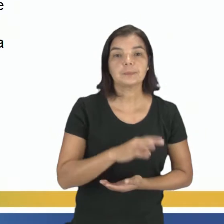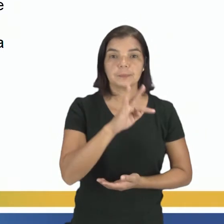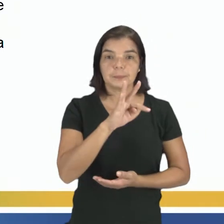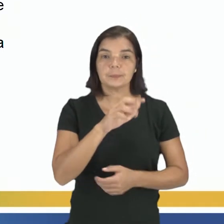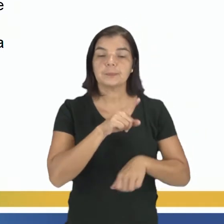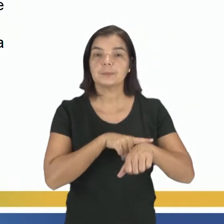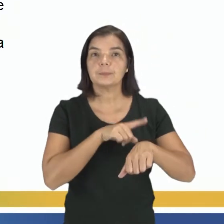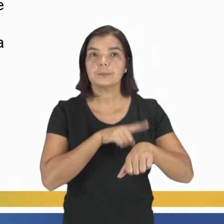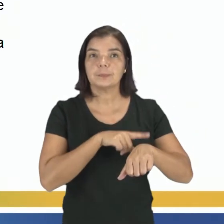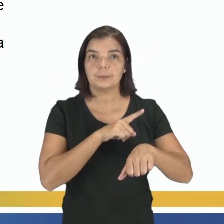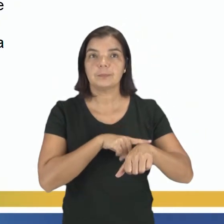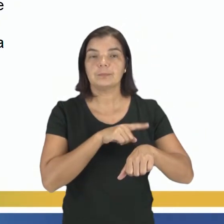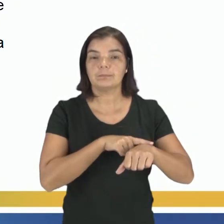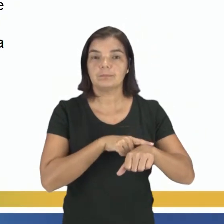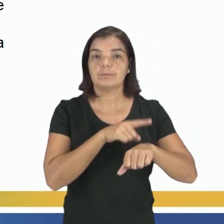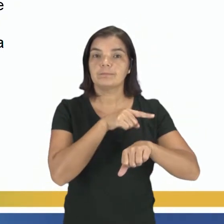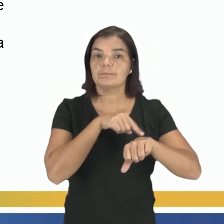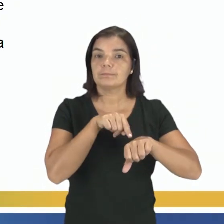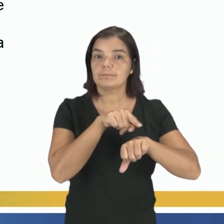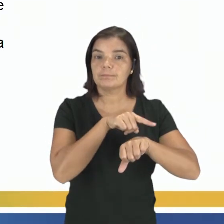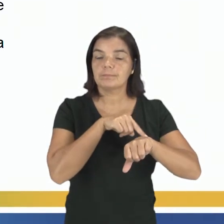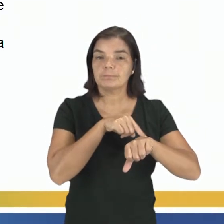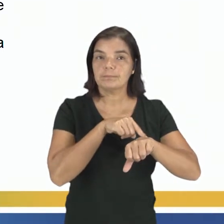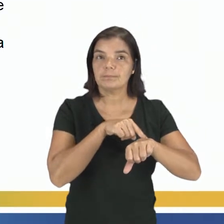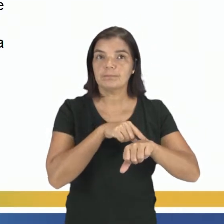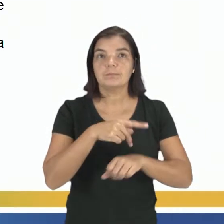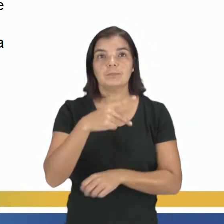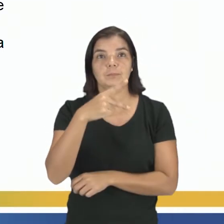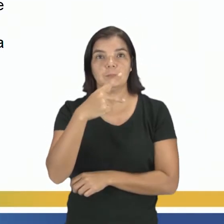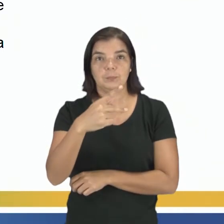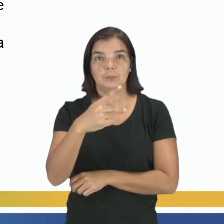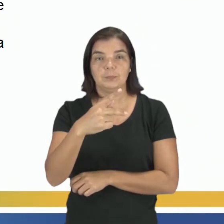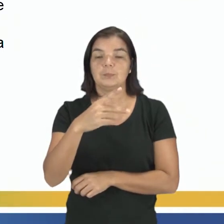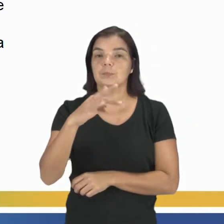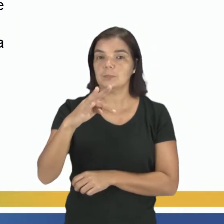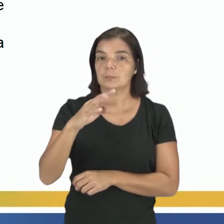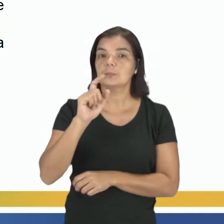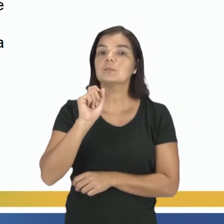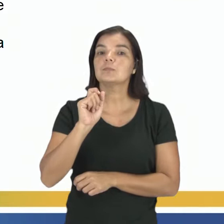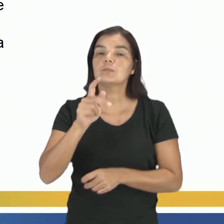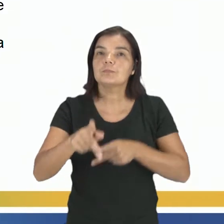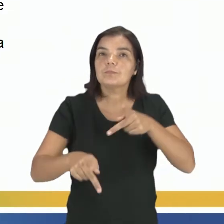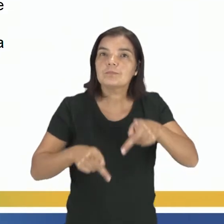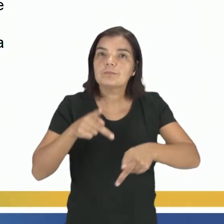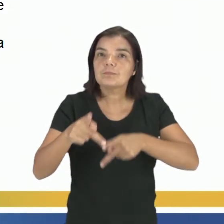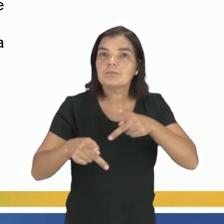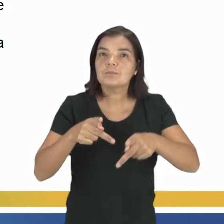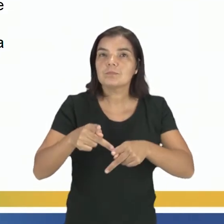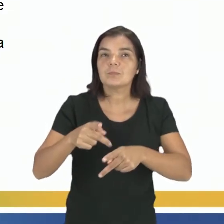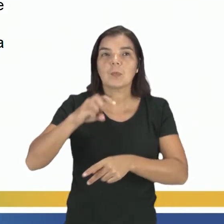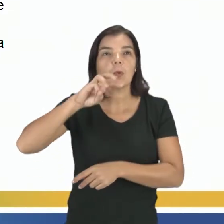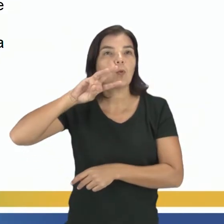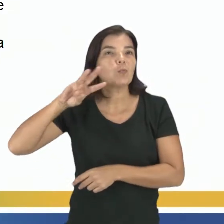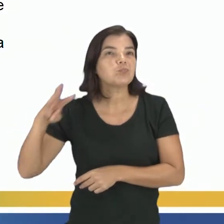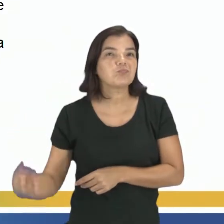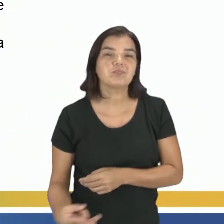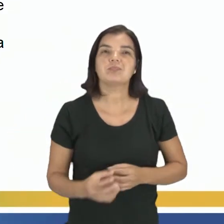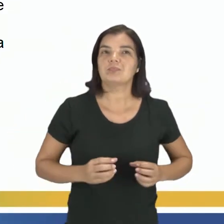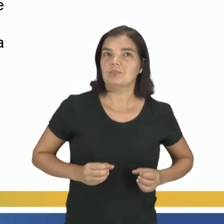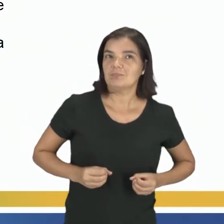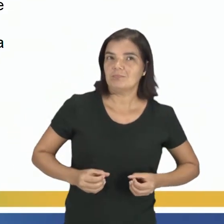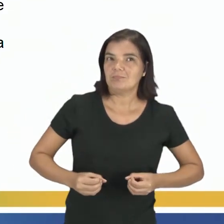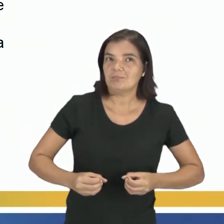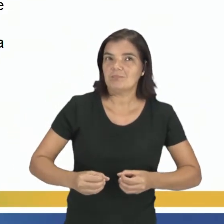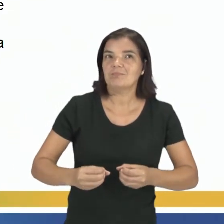T é o tempo em hora e P de T é a população em milhares de bactérias em função do